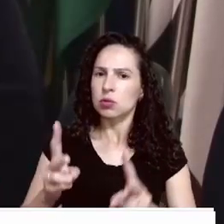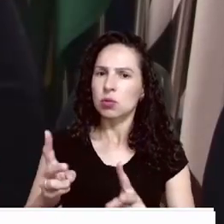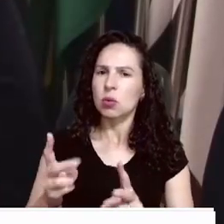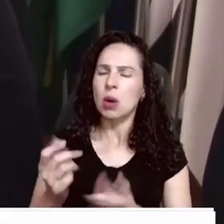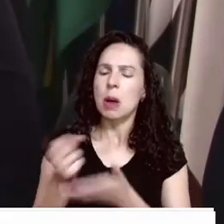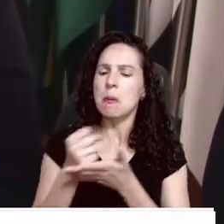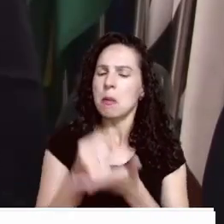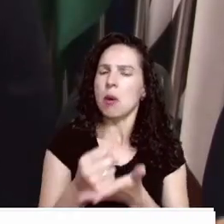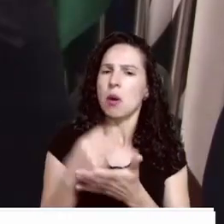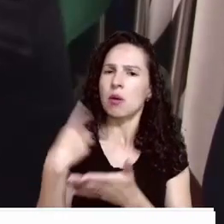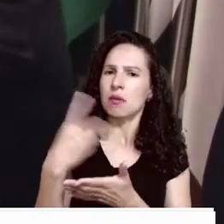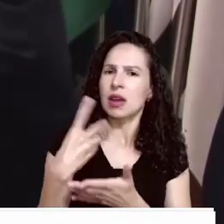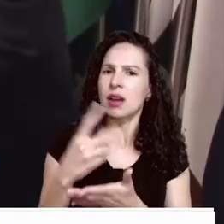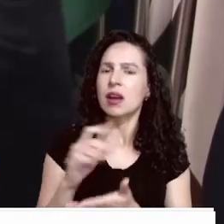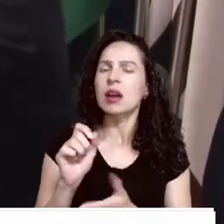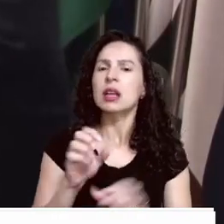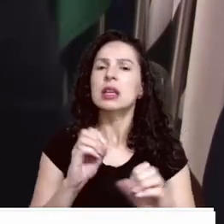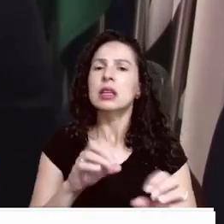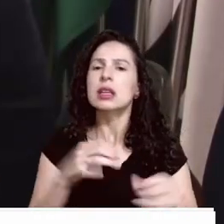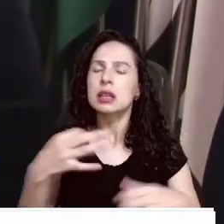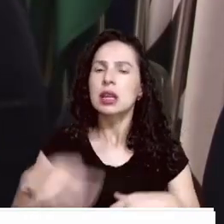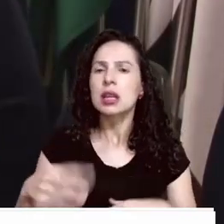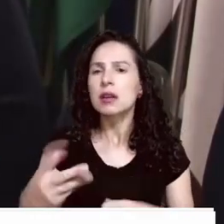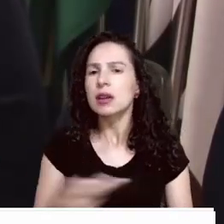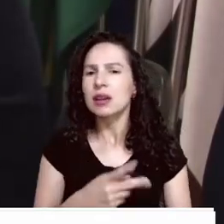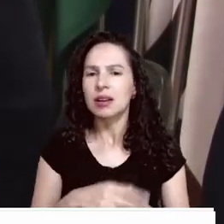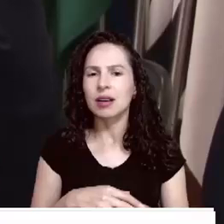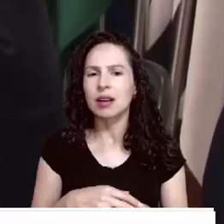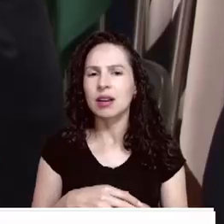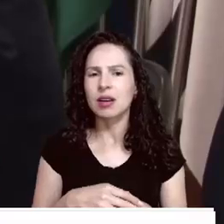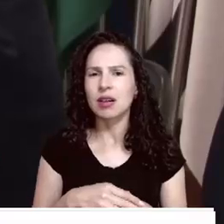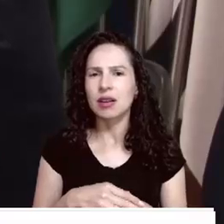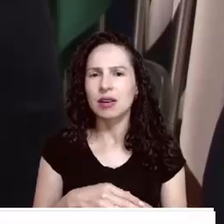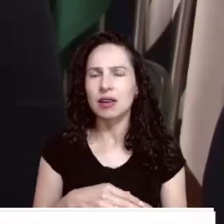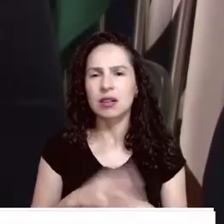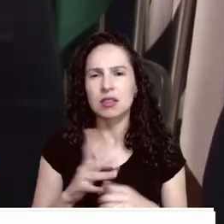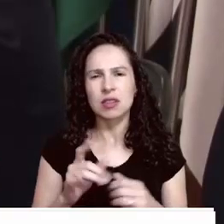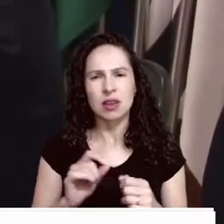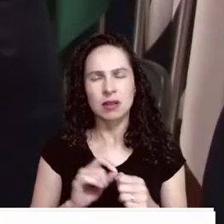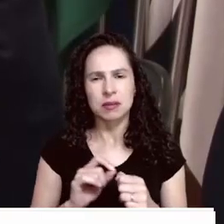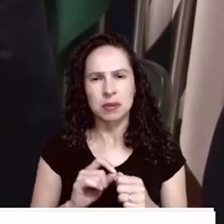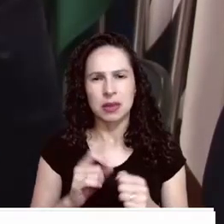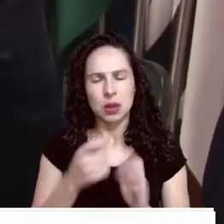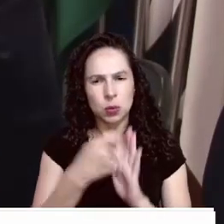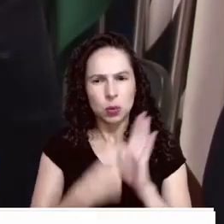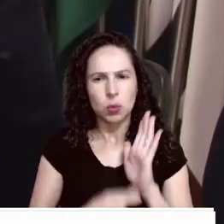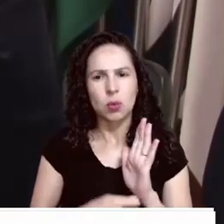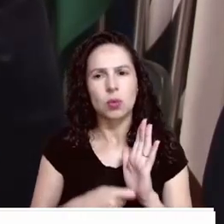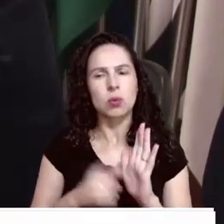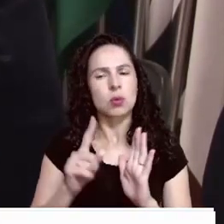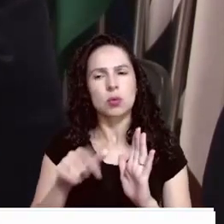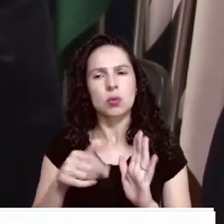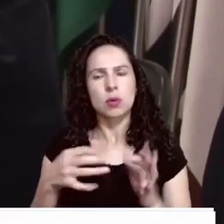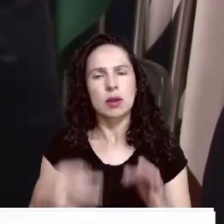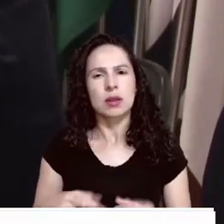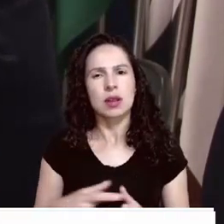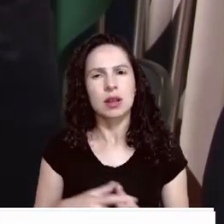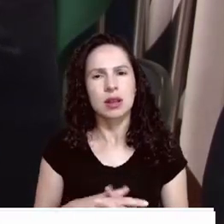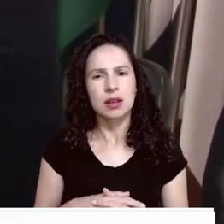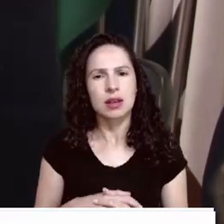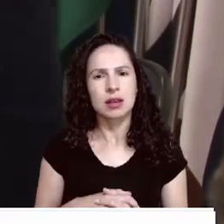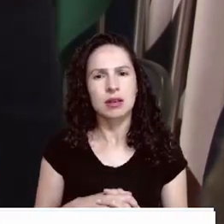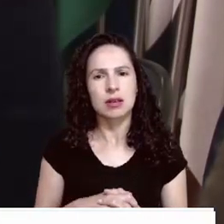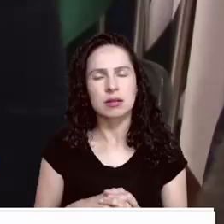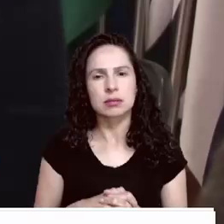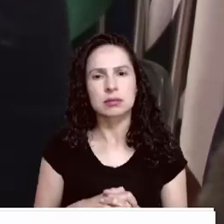que ensinam o certo e o errado. Foram feitos através de concurso público, não eletivo. Não eletivo.